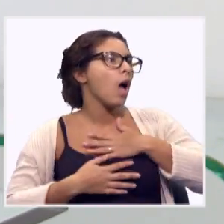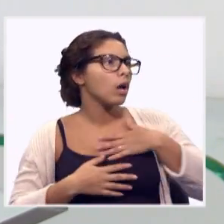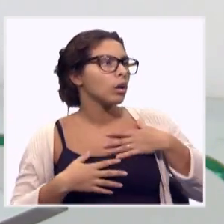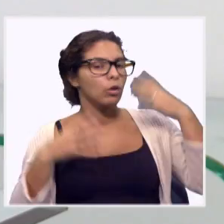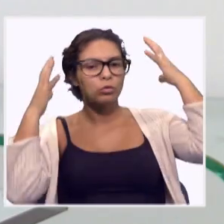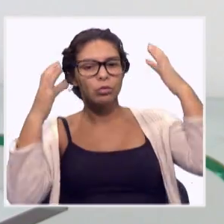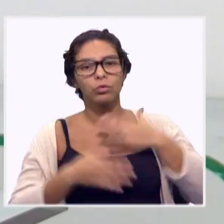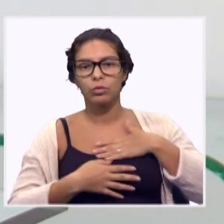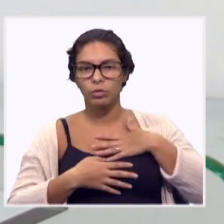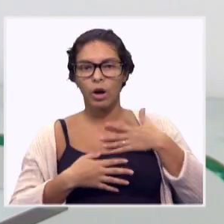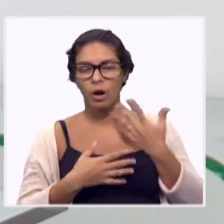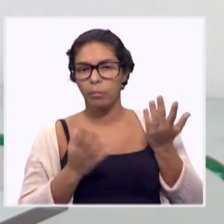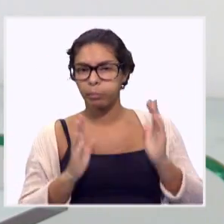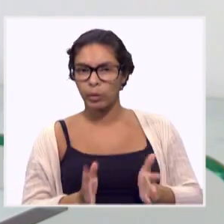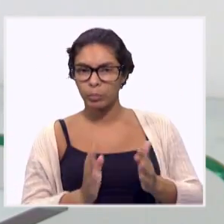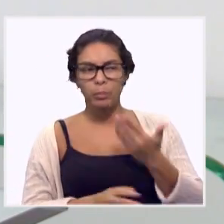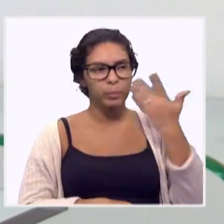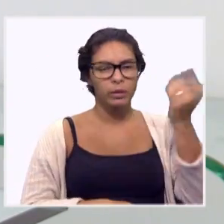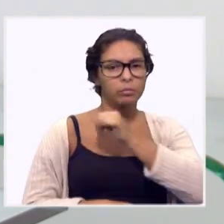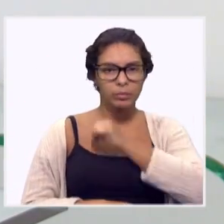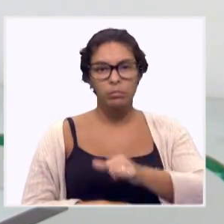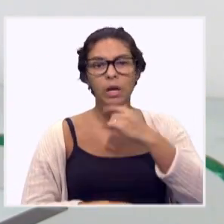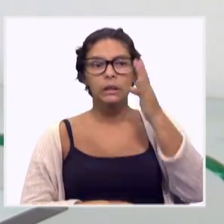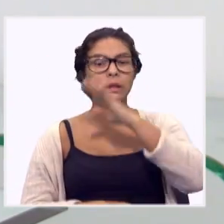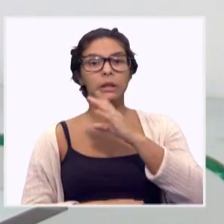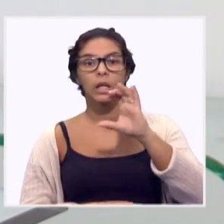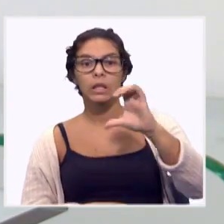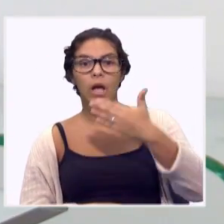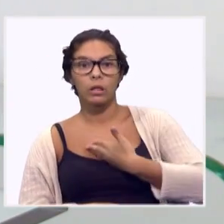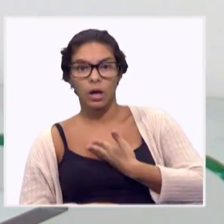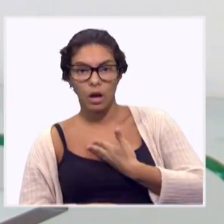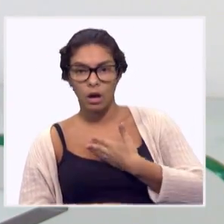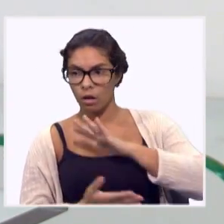problema, mas se cantar num espetáculo ou se editar um disco, tem que apresentar a lista